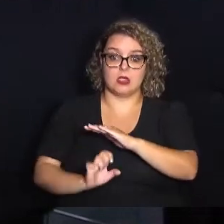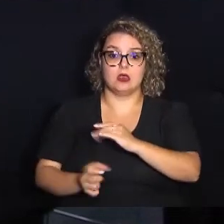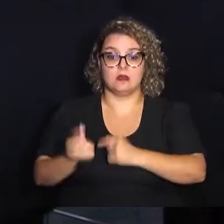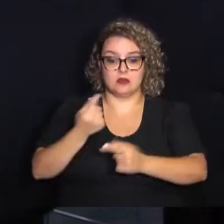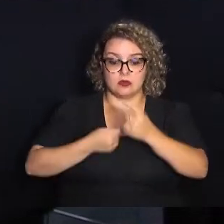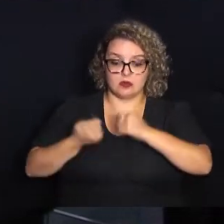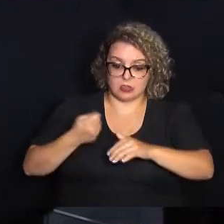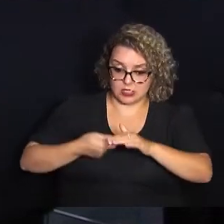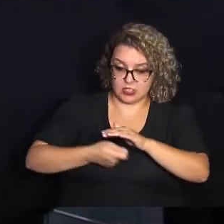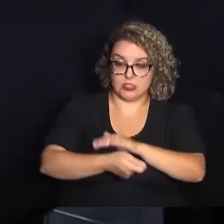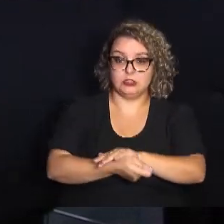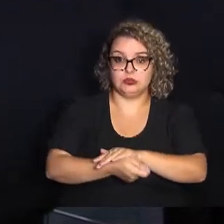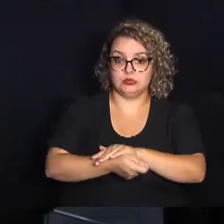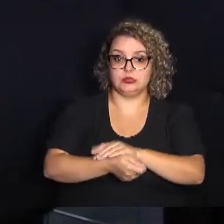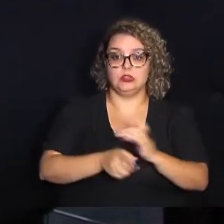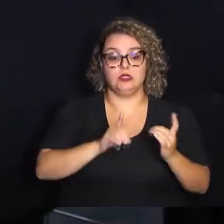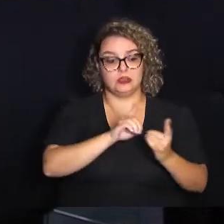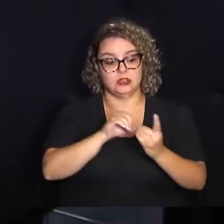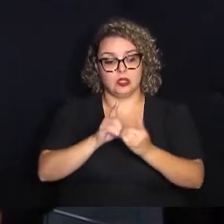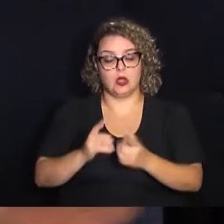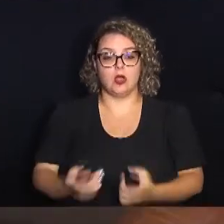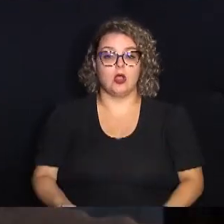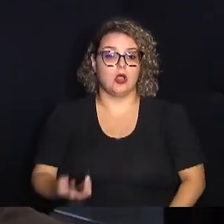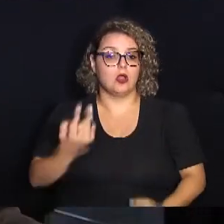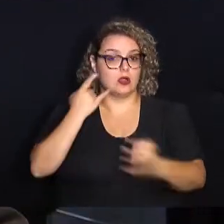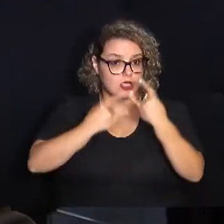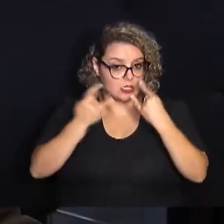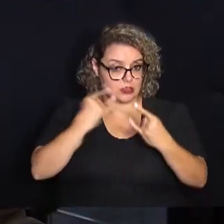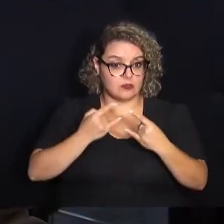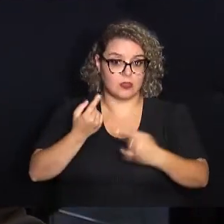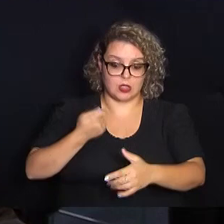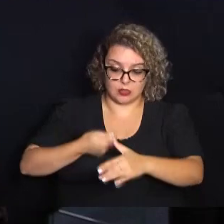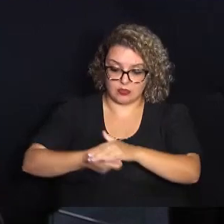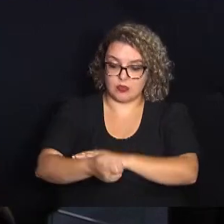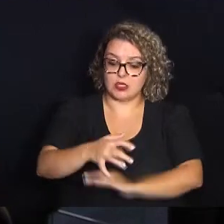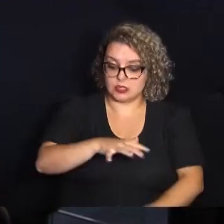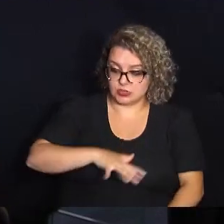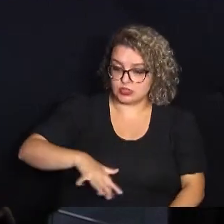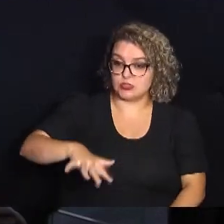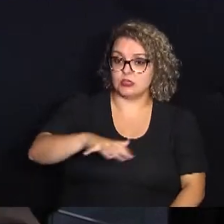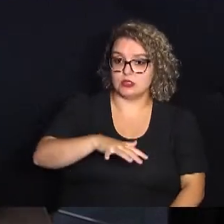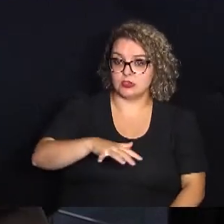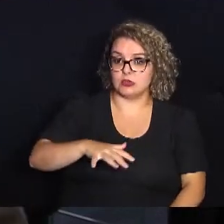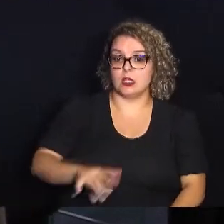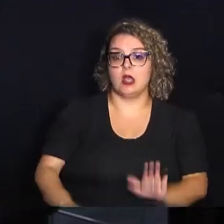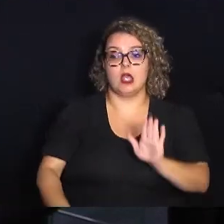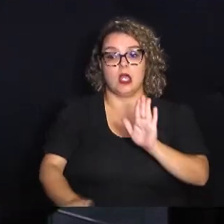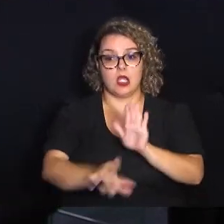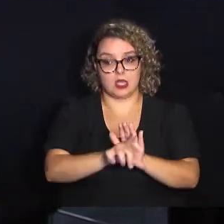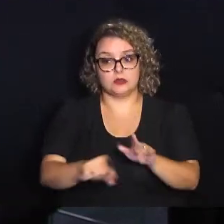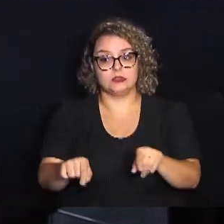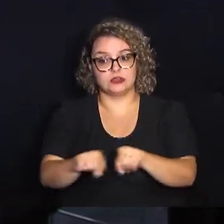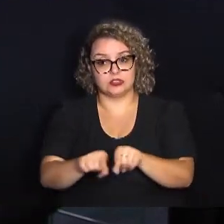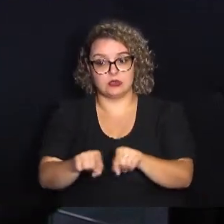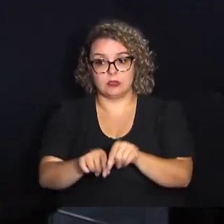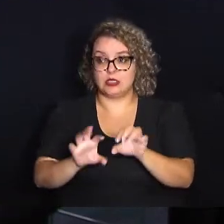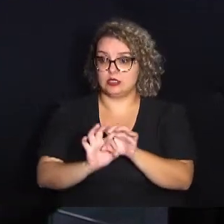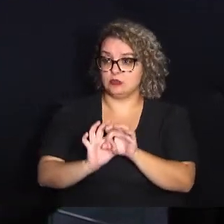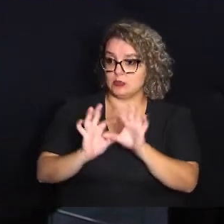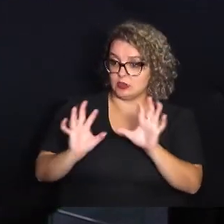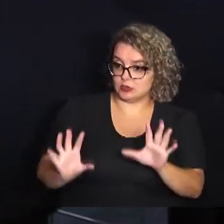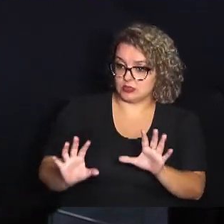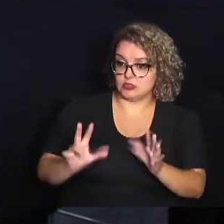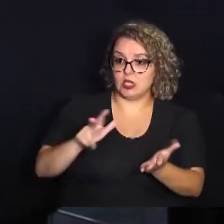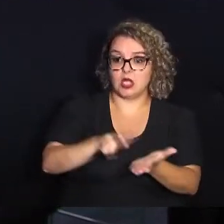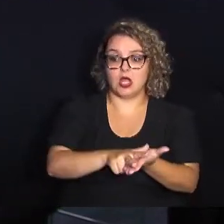investidoras eh consultoras interessadas em investir nesse segmento ai legislação também que permitiu